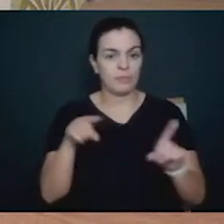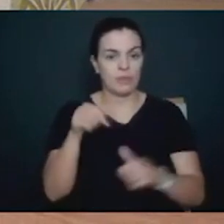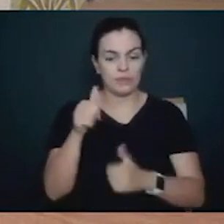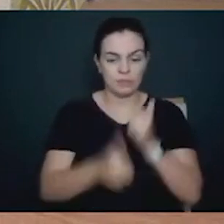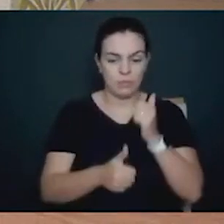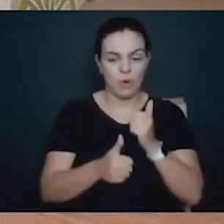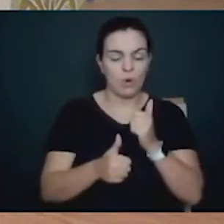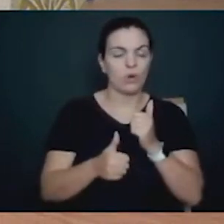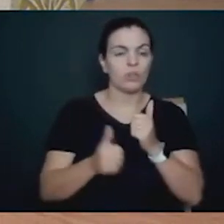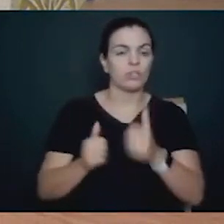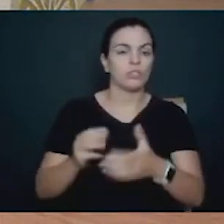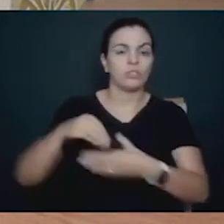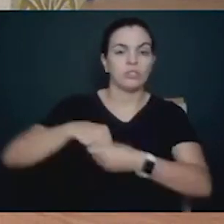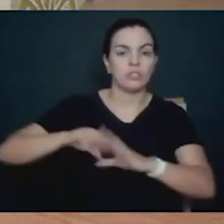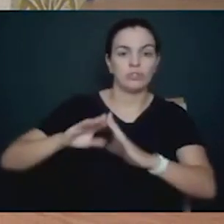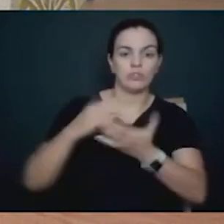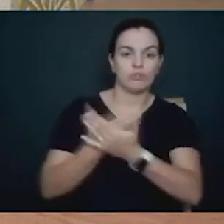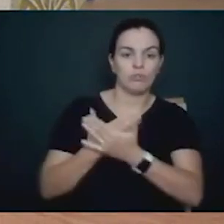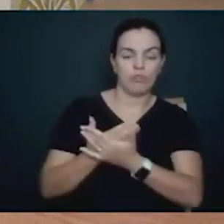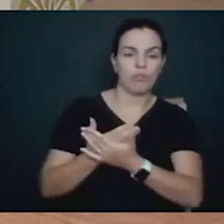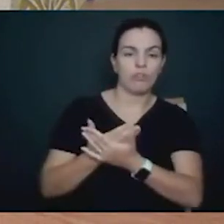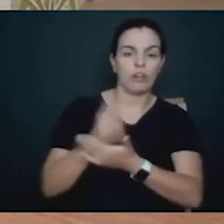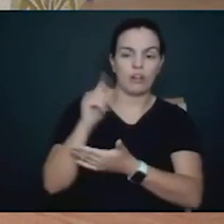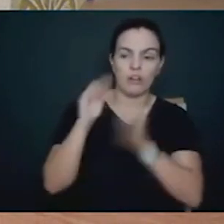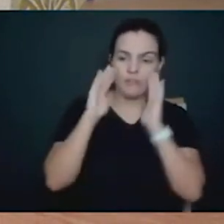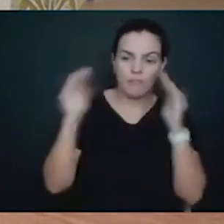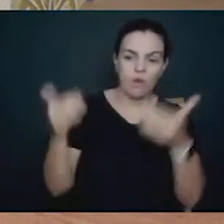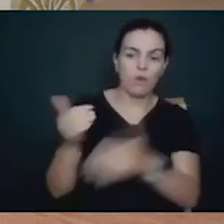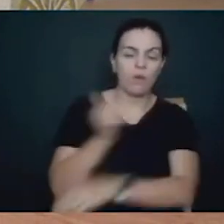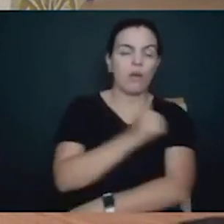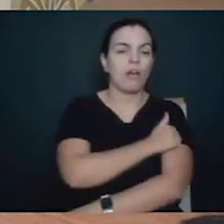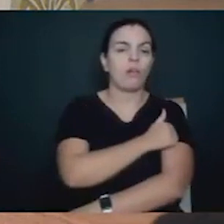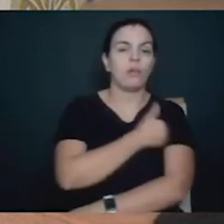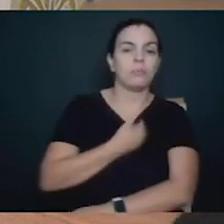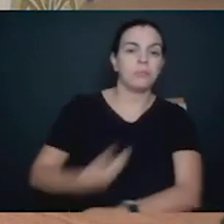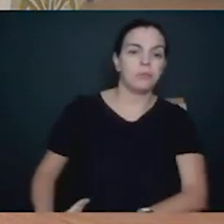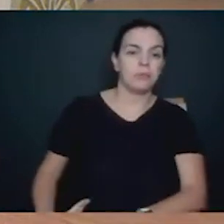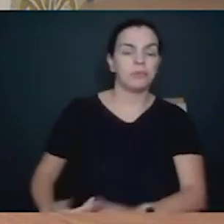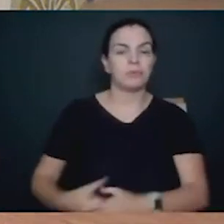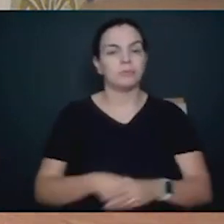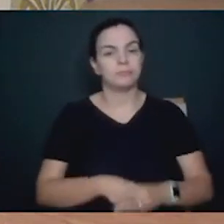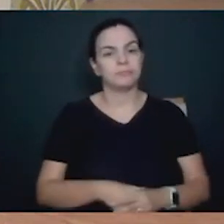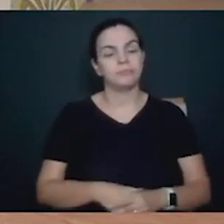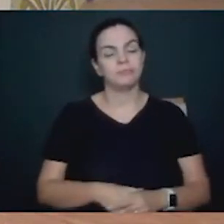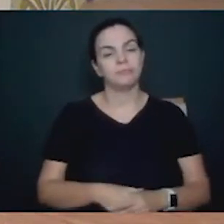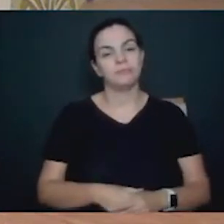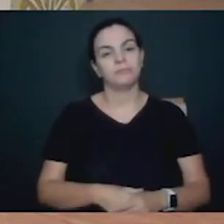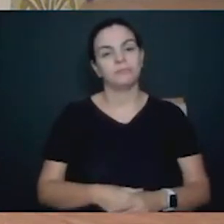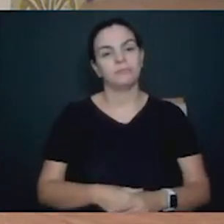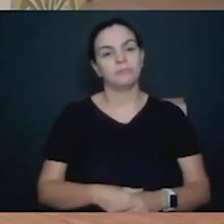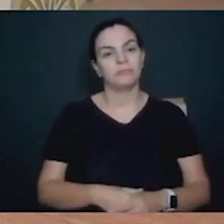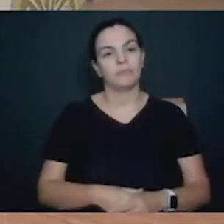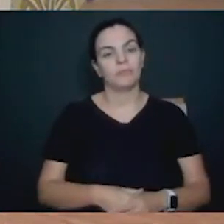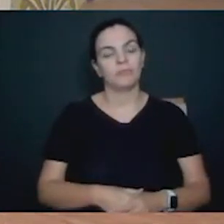a 10, esse sim é destinado para os nossos alunos da rede pública. Aí vem o Banca do Esporte, que tem como principal diretriz, como